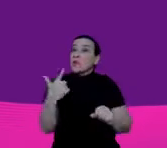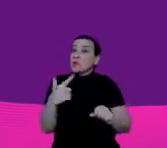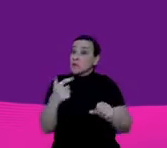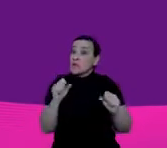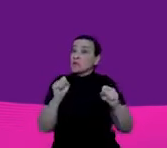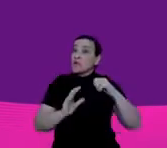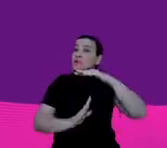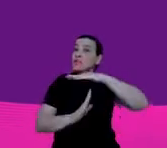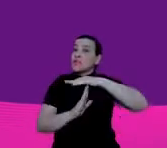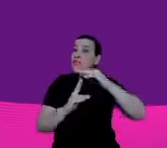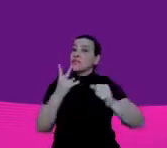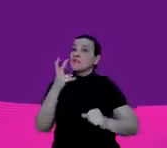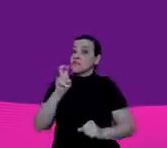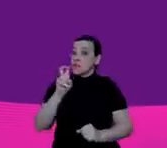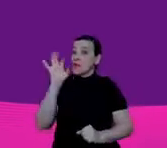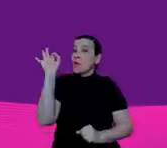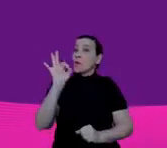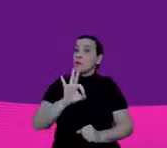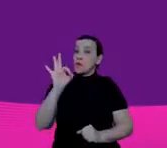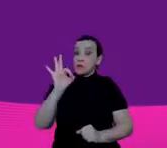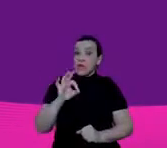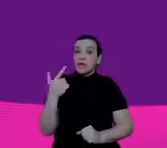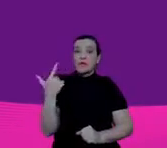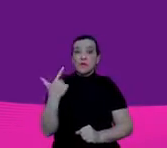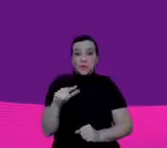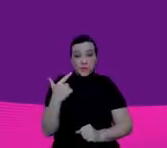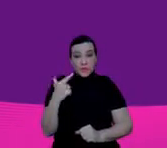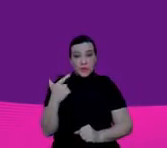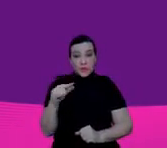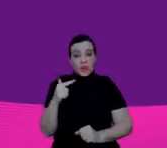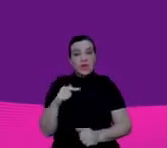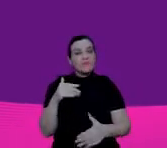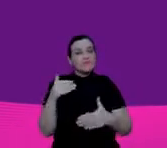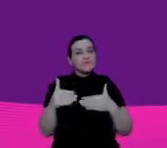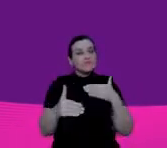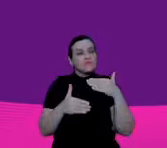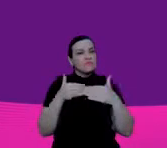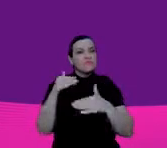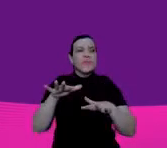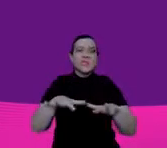não ter tremor, mas esses quadros, eles geralmente demoram mais a